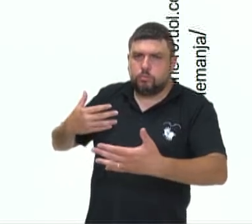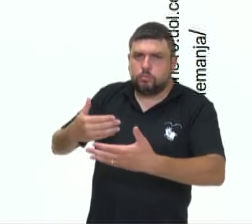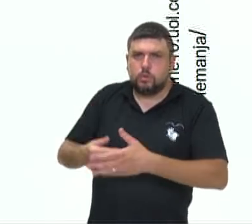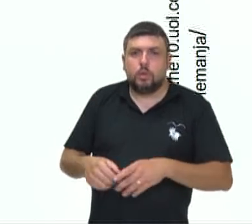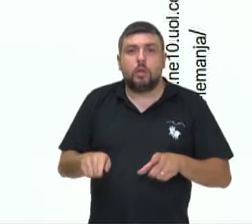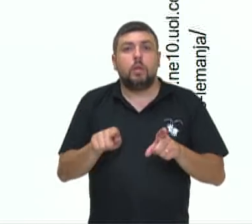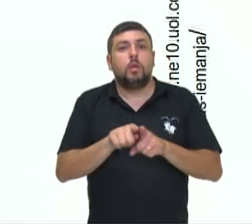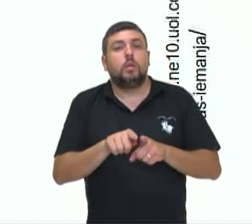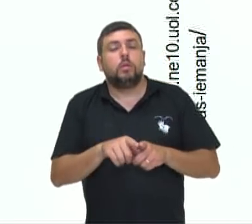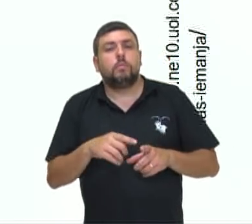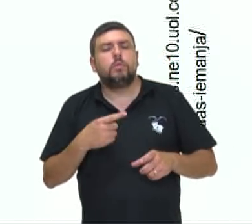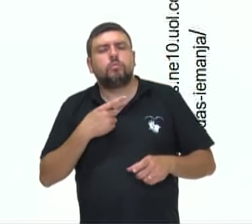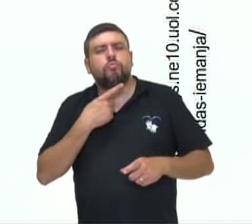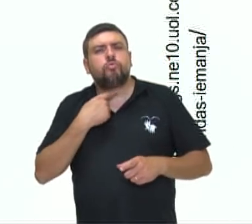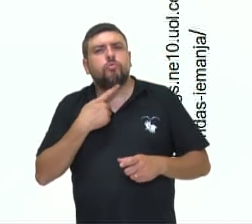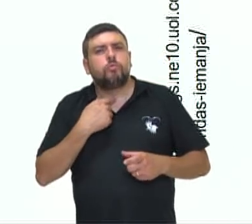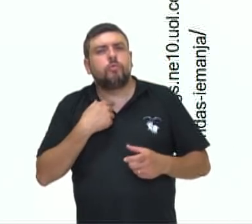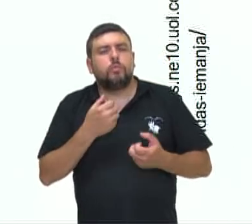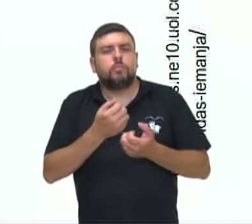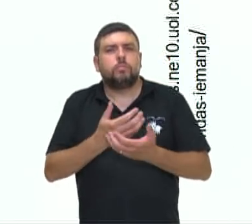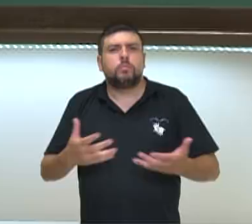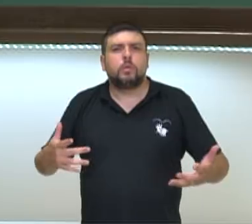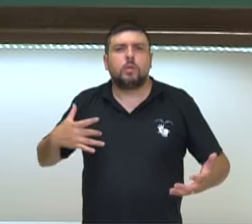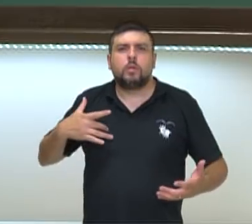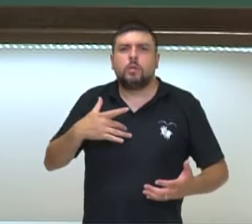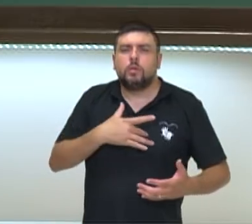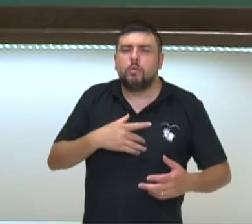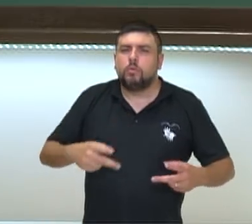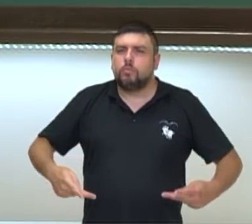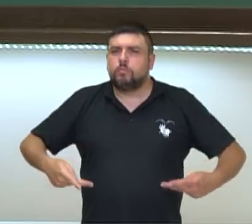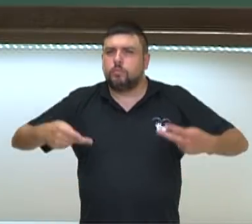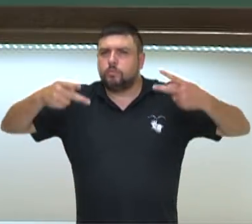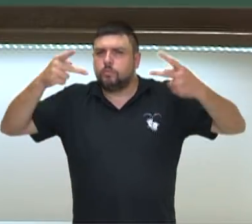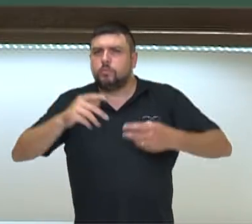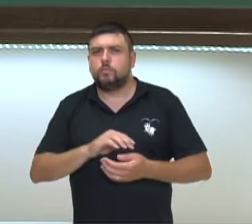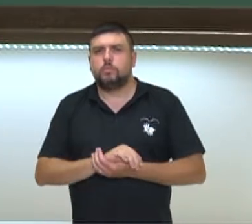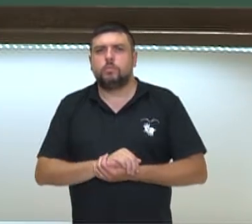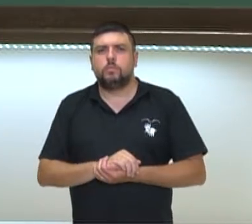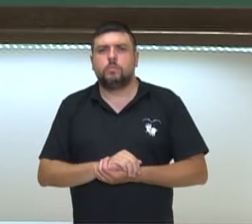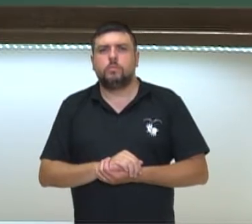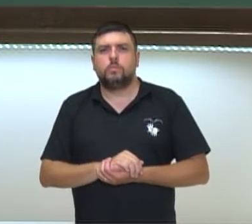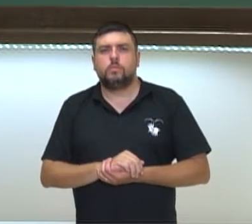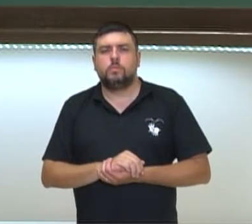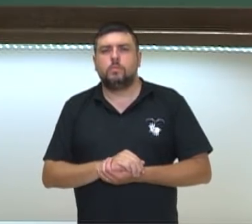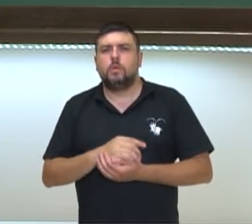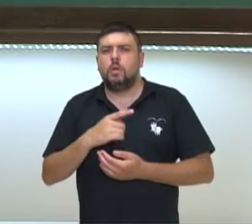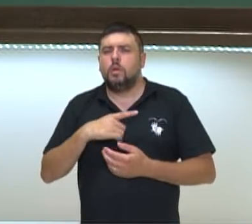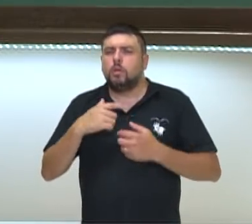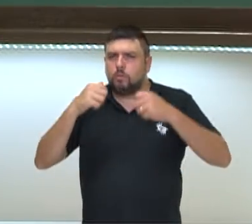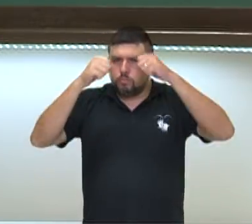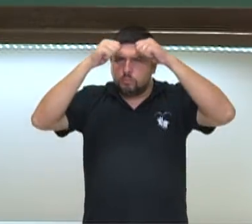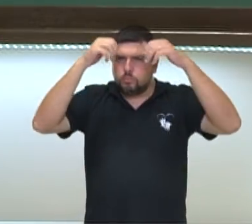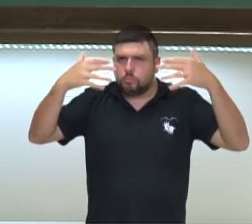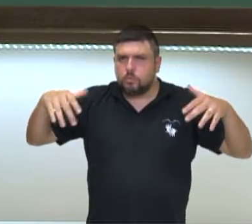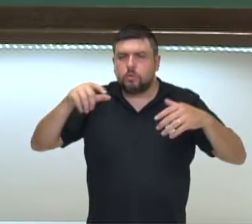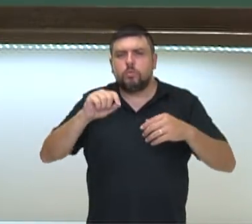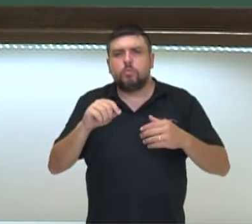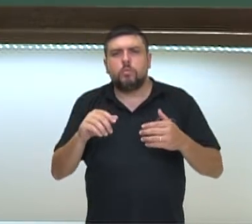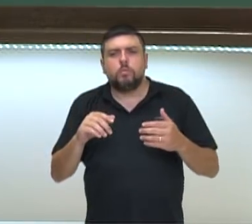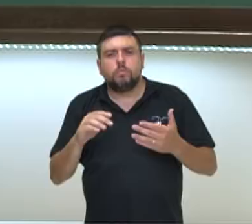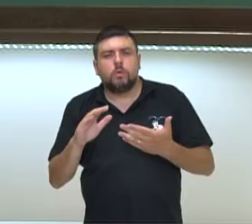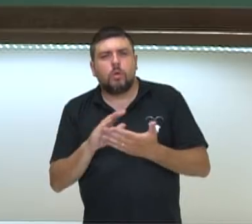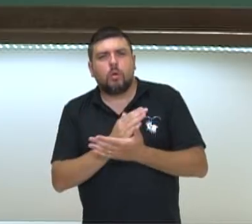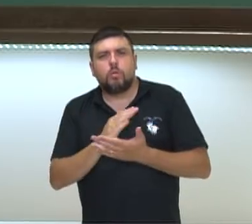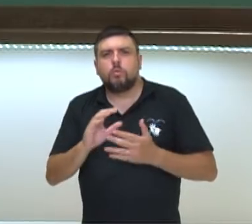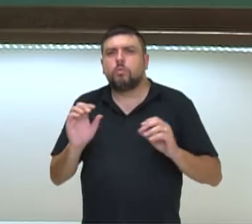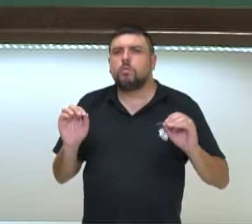traga saúde, prosperidade. Então, tem muitos rituais de Umbanda e Candomblé, alguns ligados a alimentos, quer dizer, quase